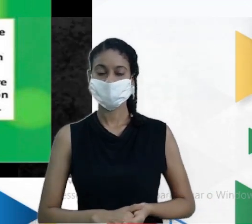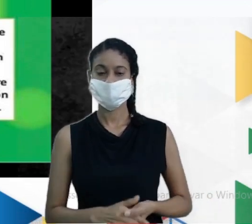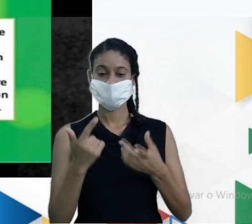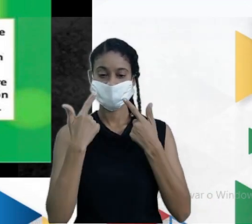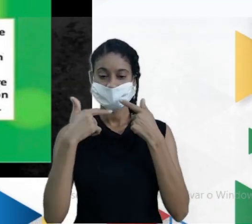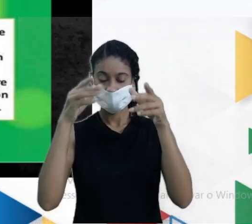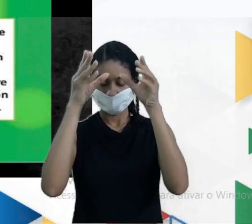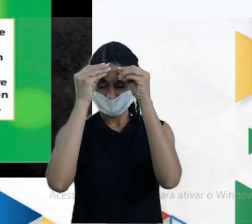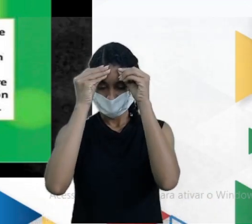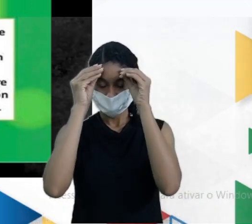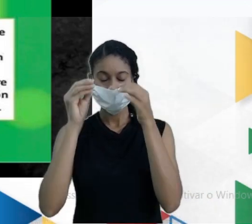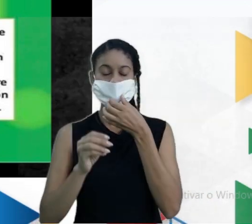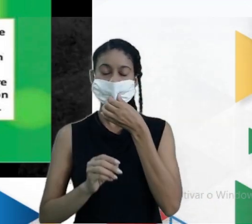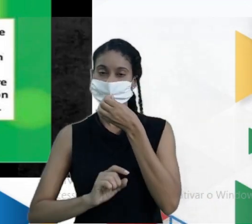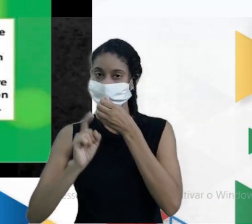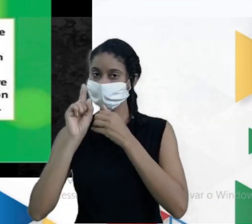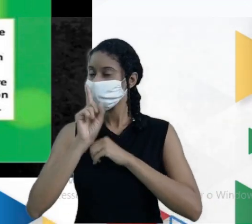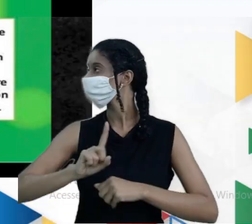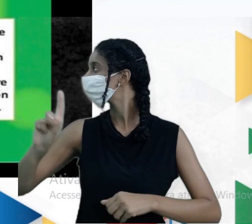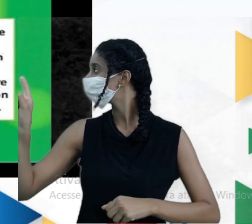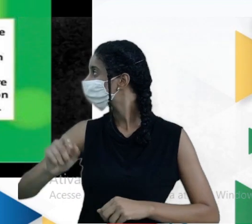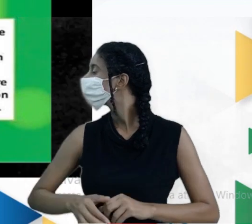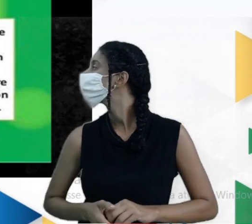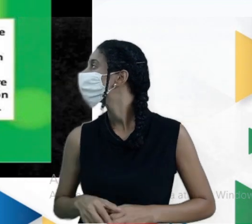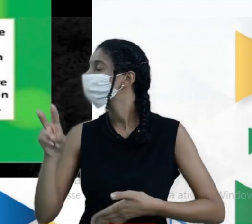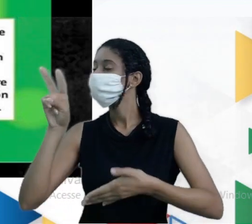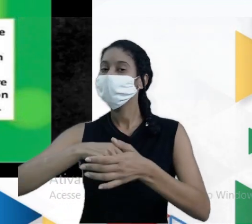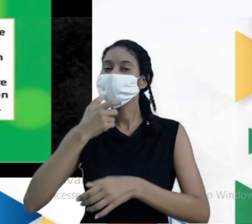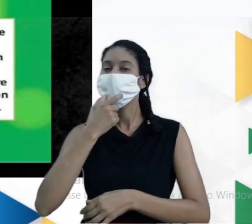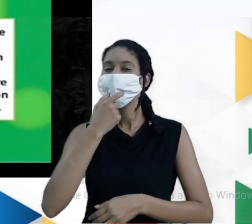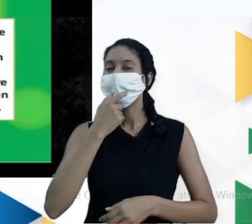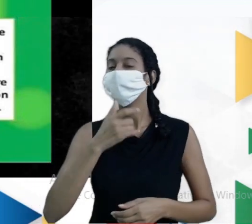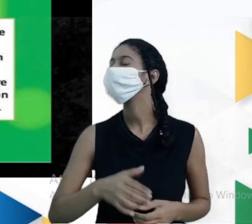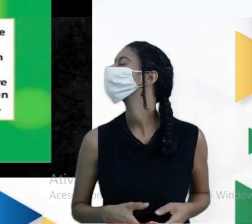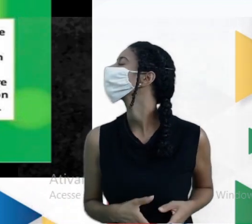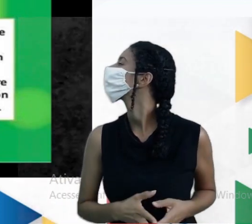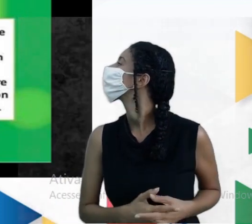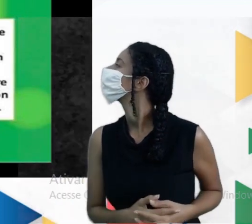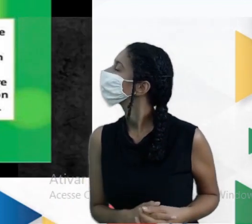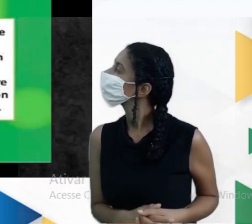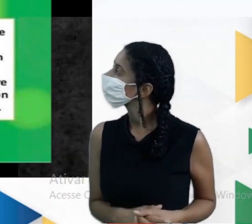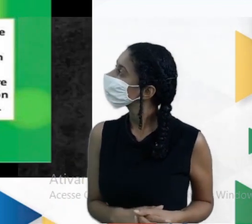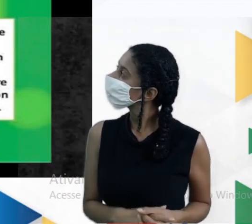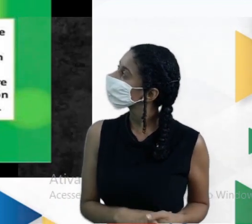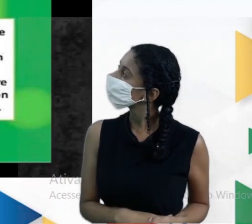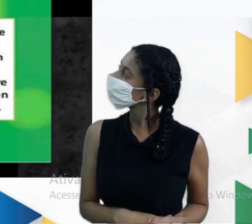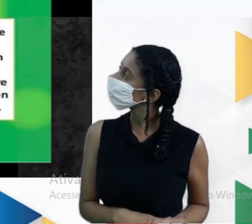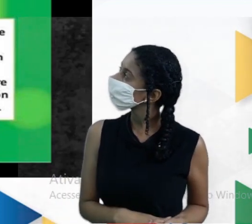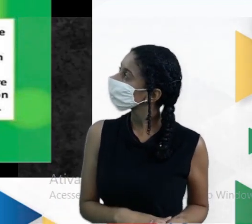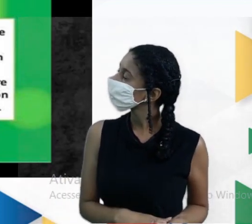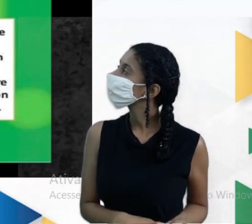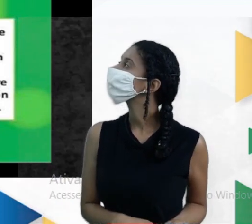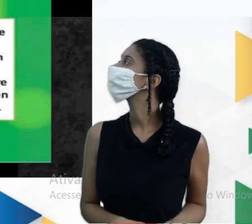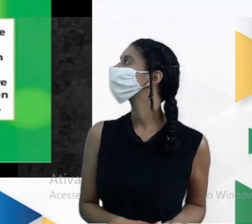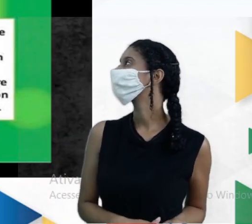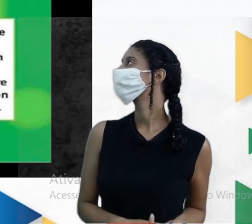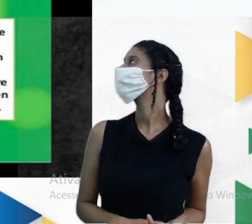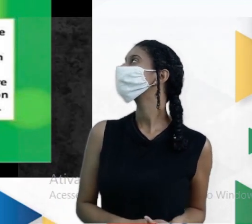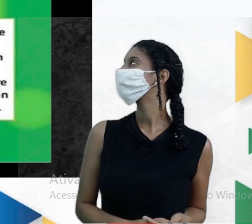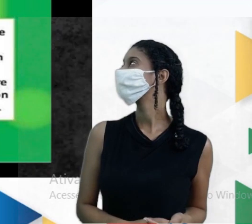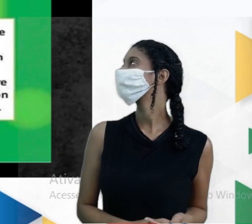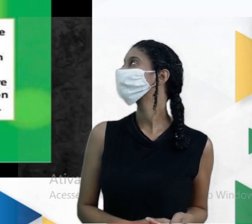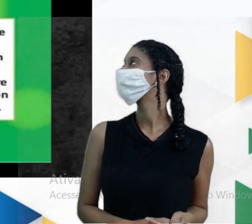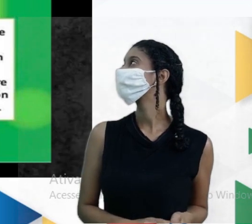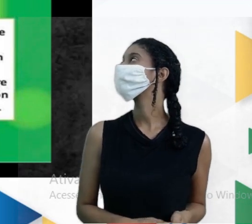is the medium through which individuals transmit culture from generation to